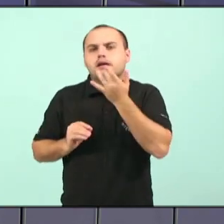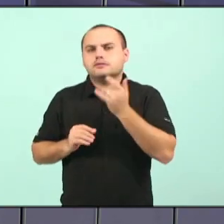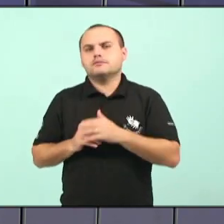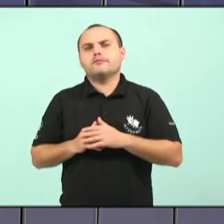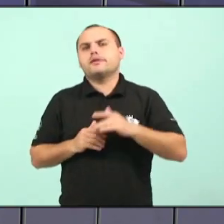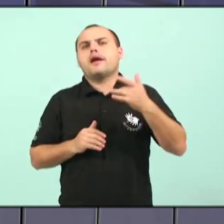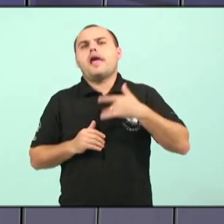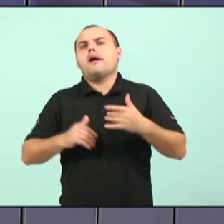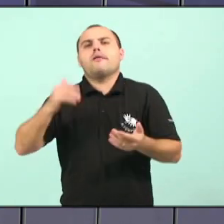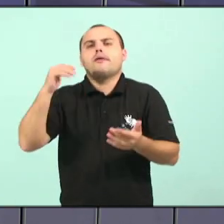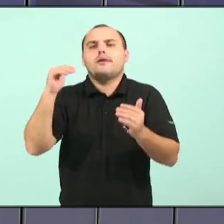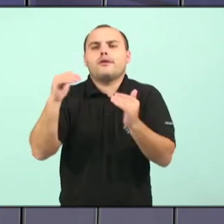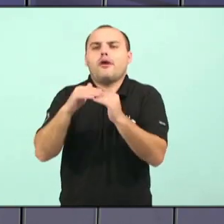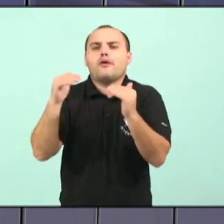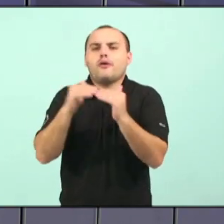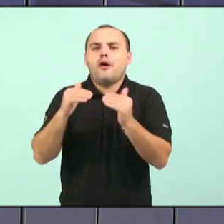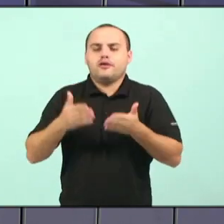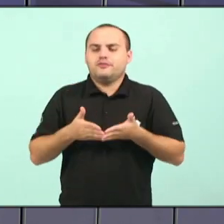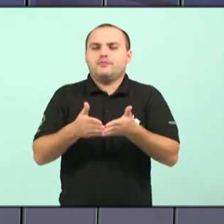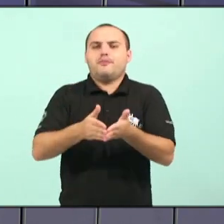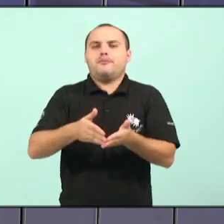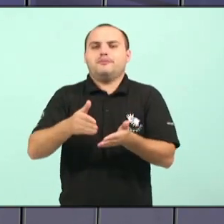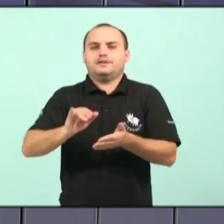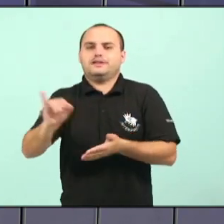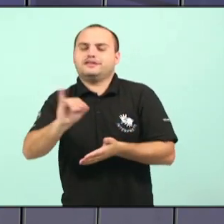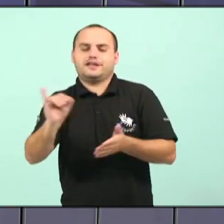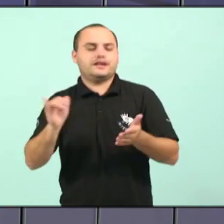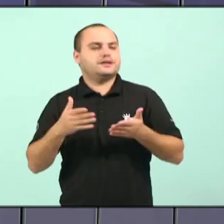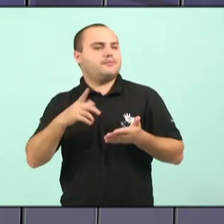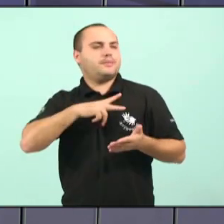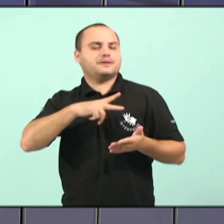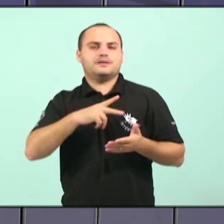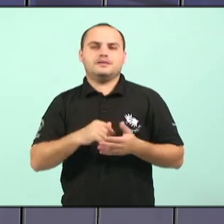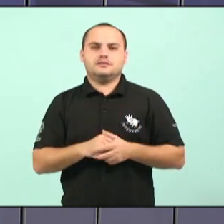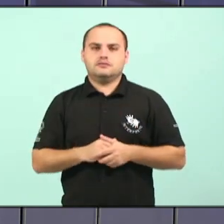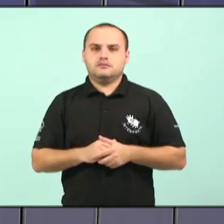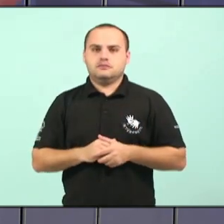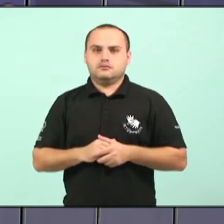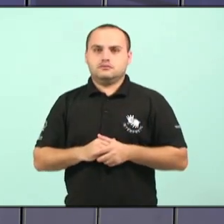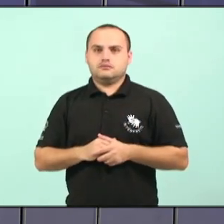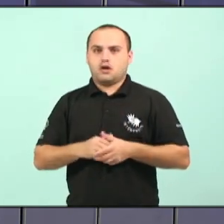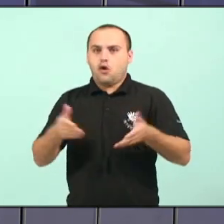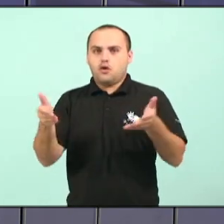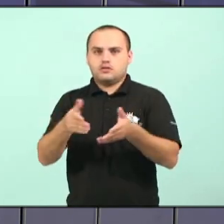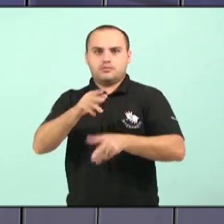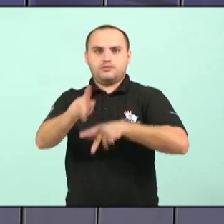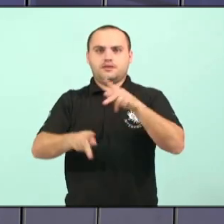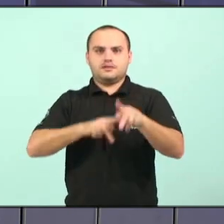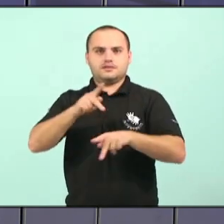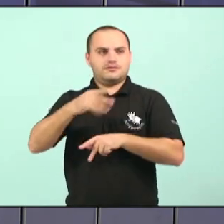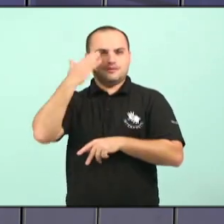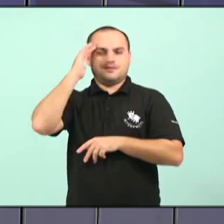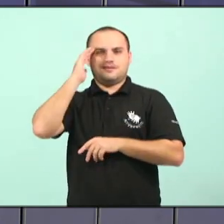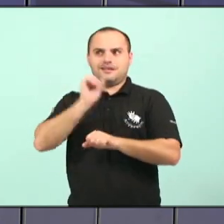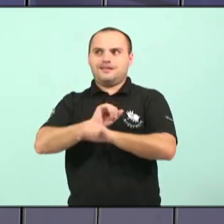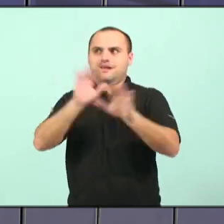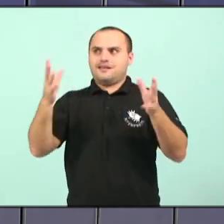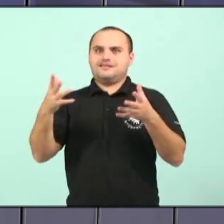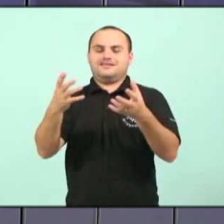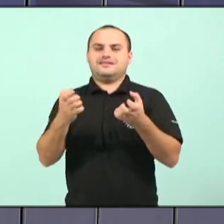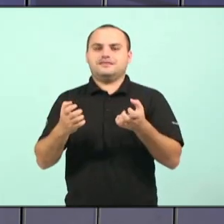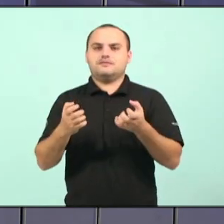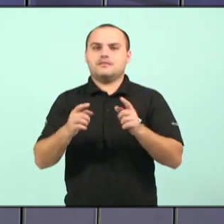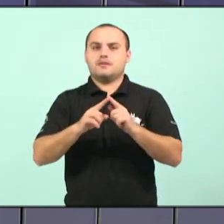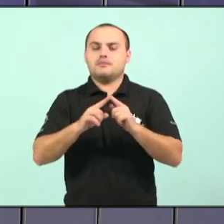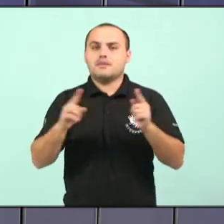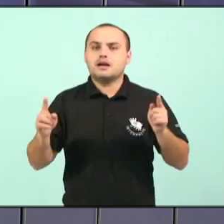sou a favor da privatização do Porto. Eu ia movimentar os eleitores. Porque o que se pensa hoje na cidade, o povo está de saco cheio e acha que tudo tem que ser